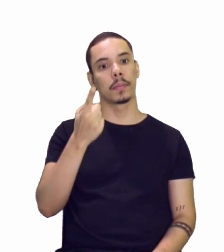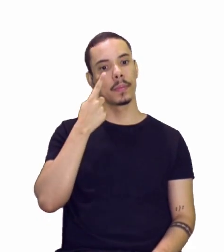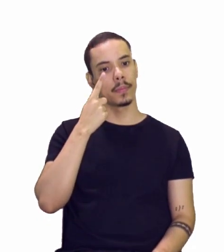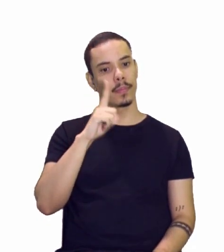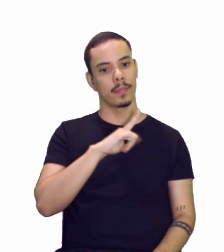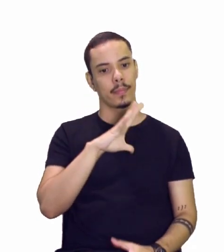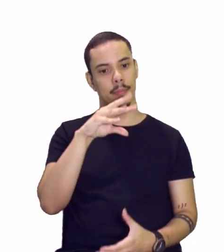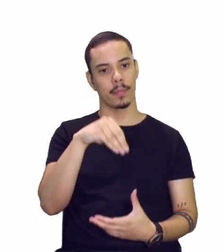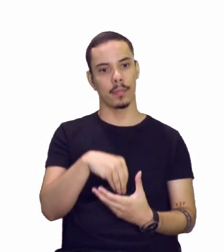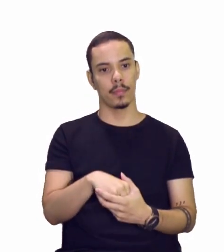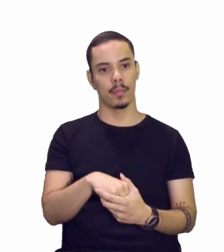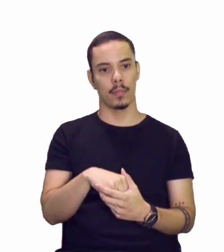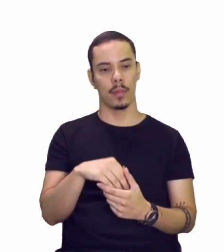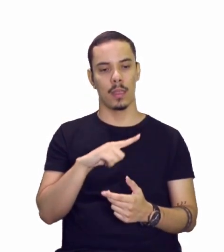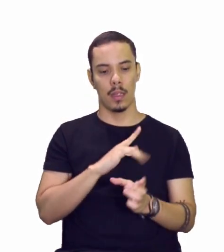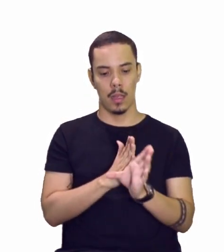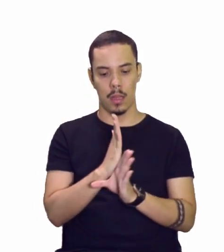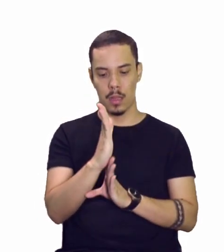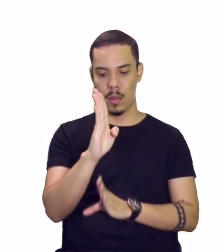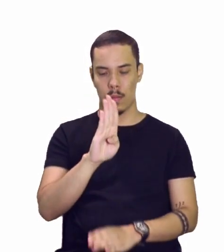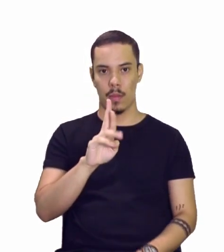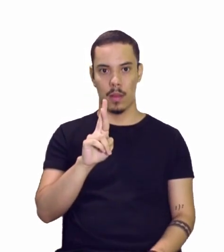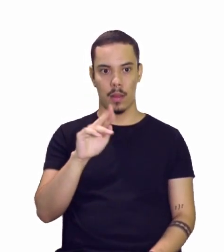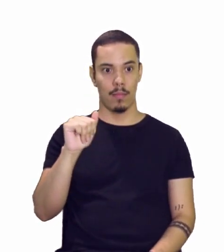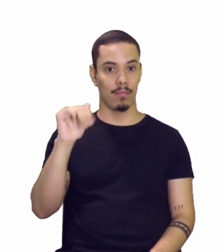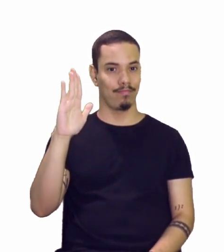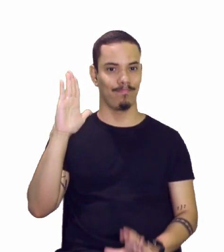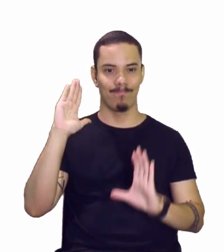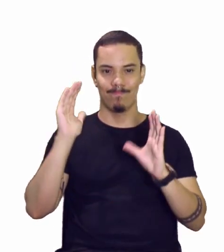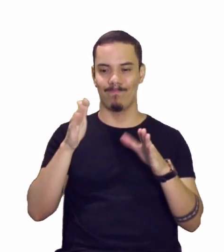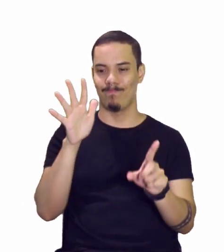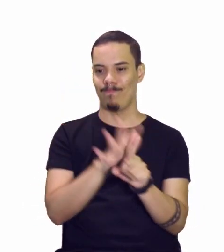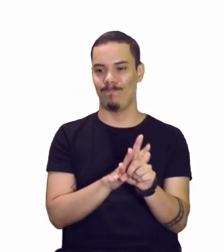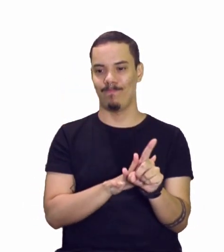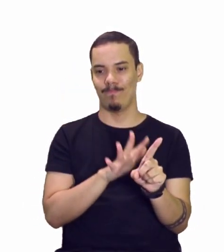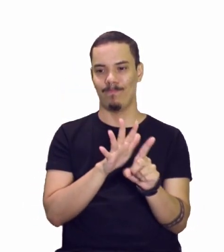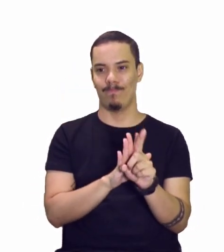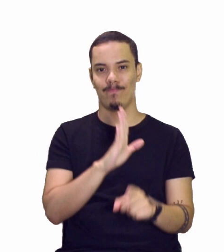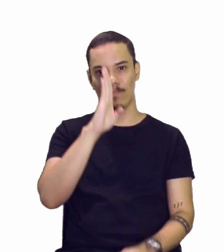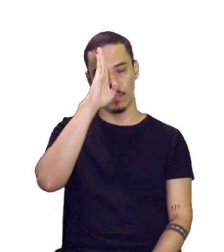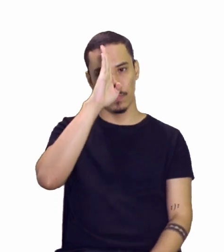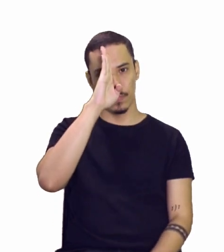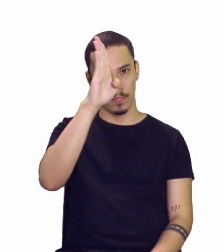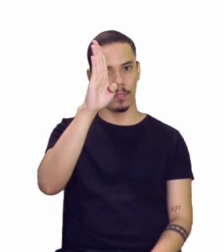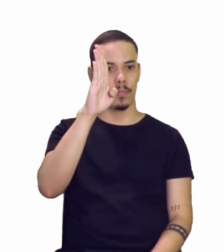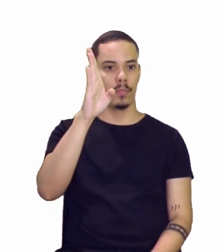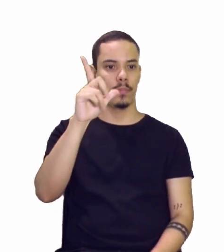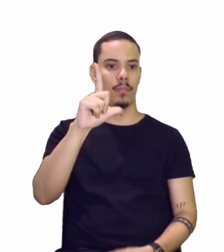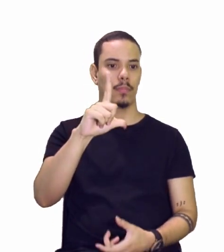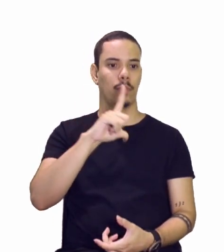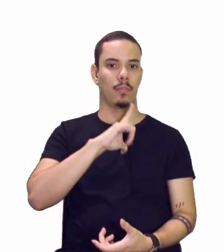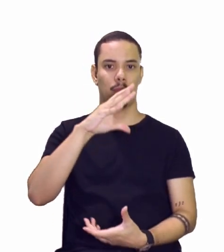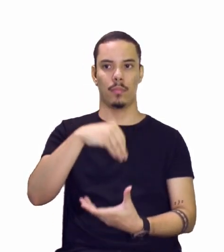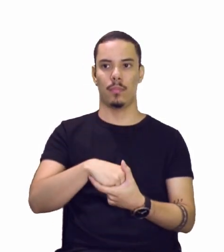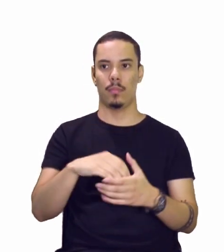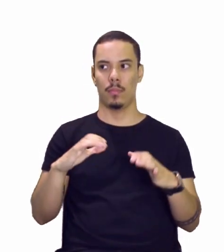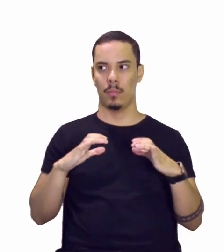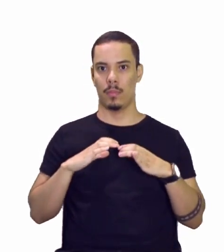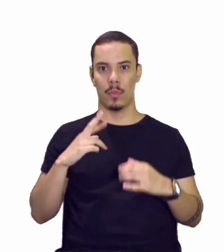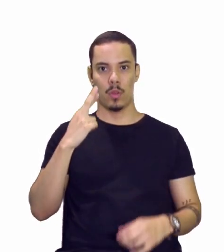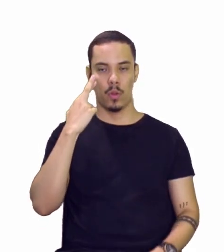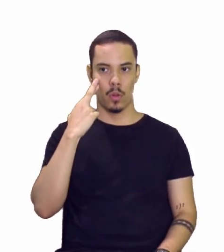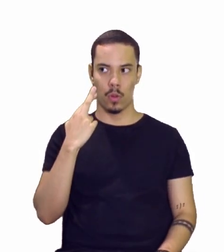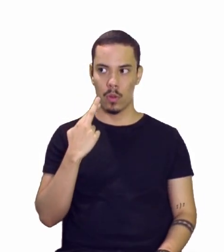o eixo da BR-364 é onde nós temos as principais cidades de Rondônia. Das